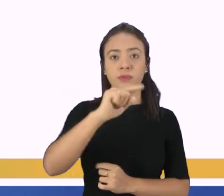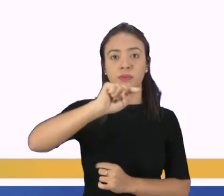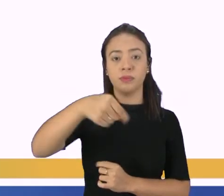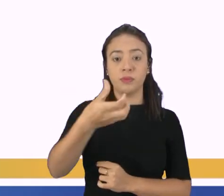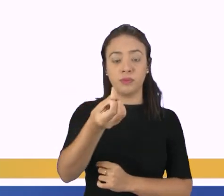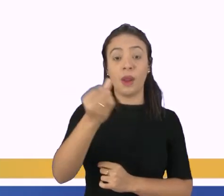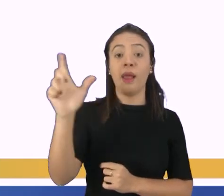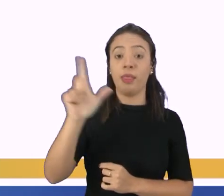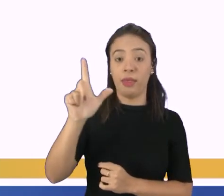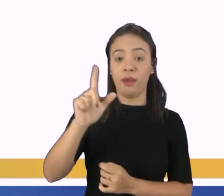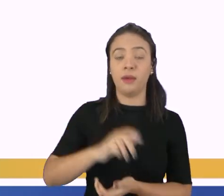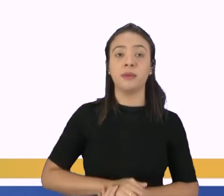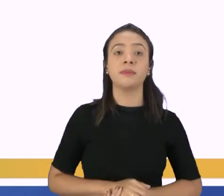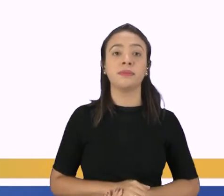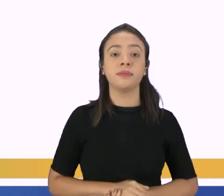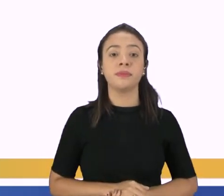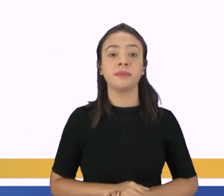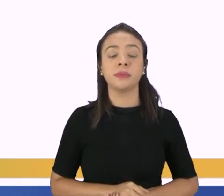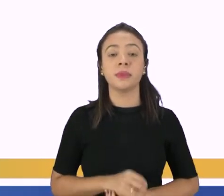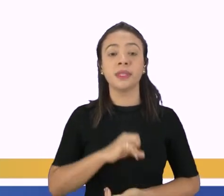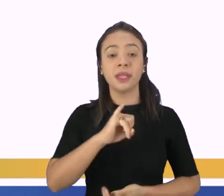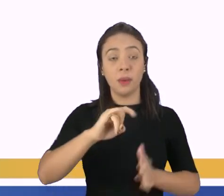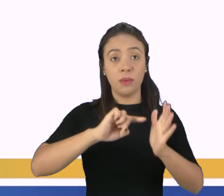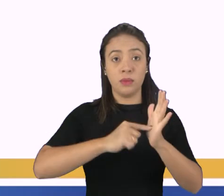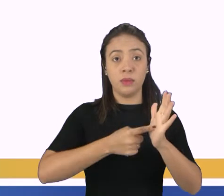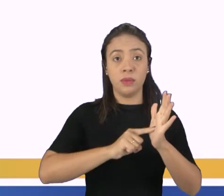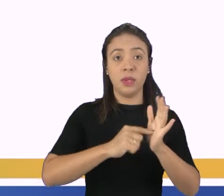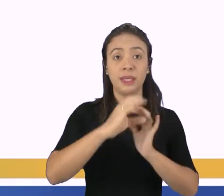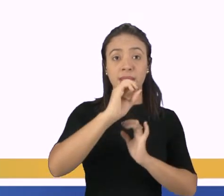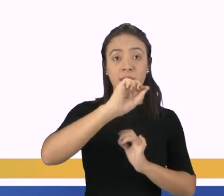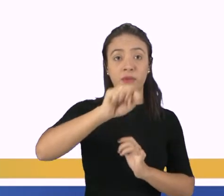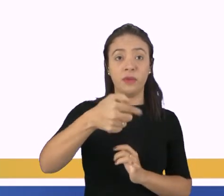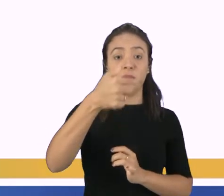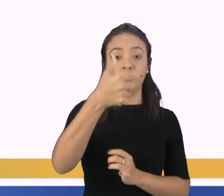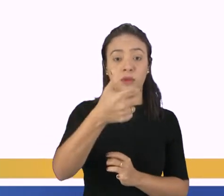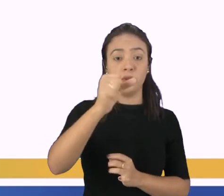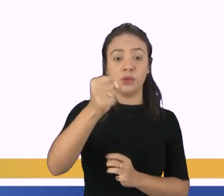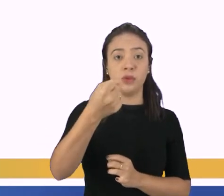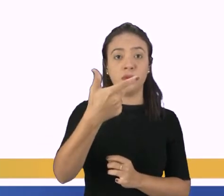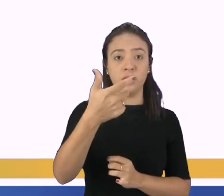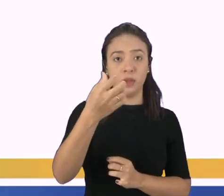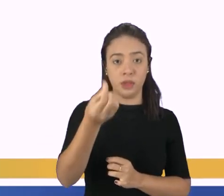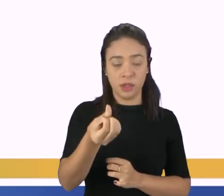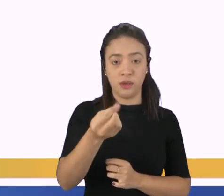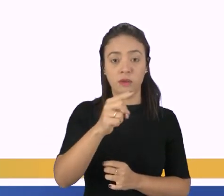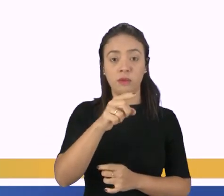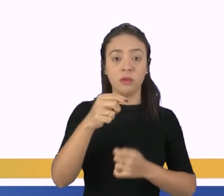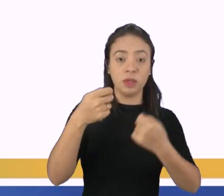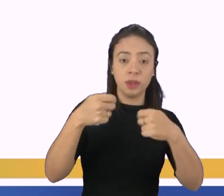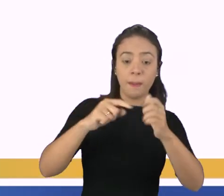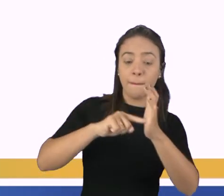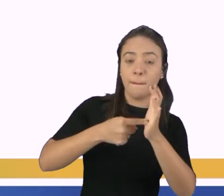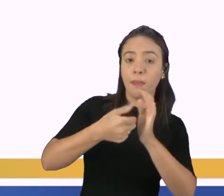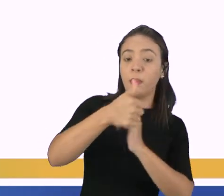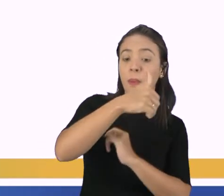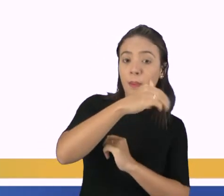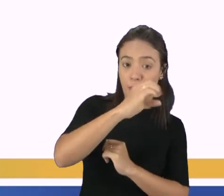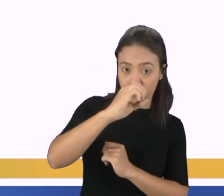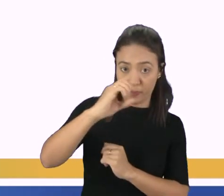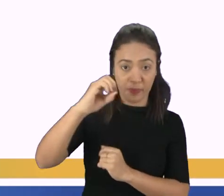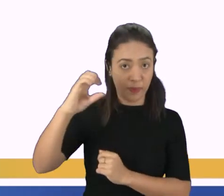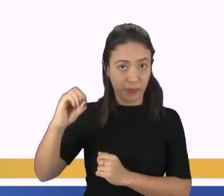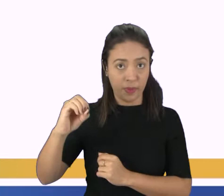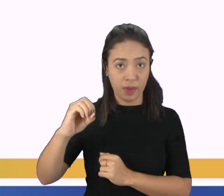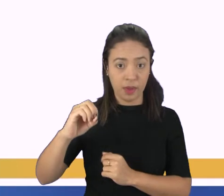282,6 litros. Para você multiplicar 0,2826 por 1000, você desloca a vírgula para a